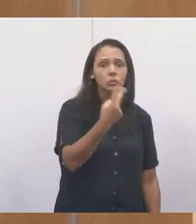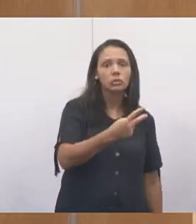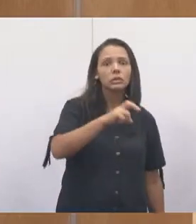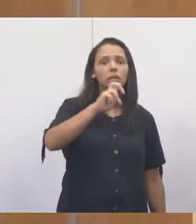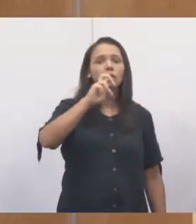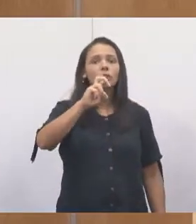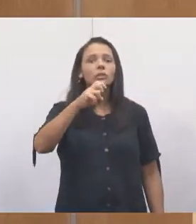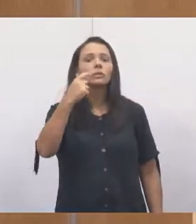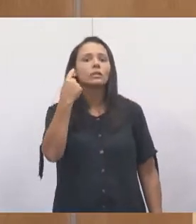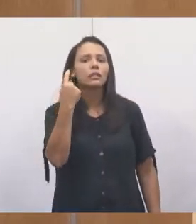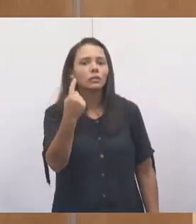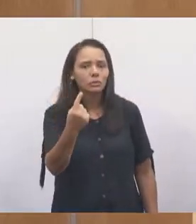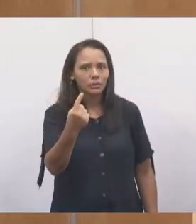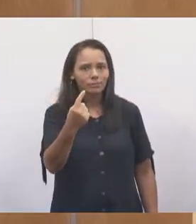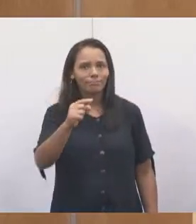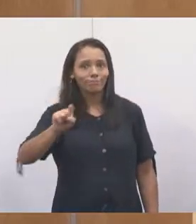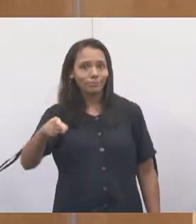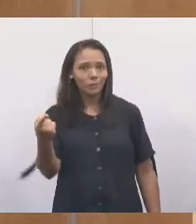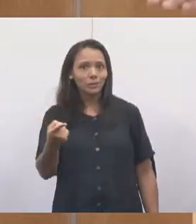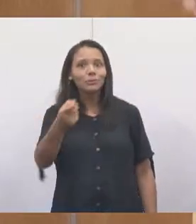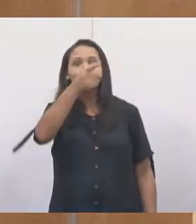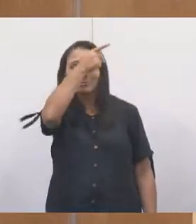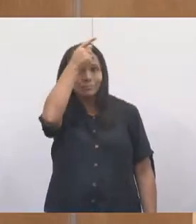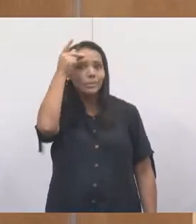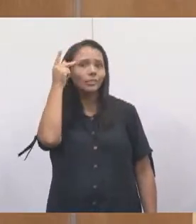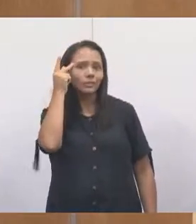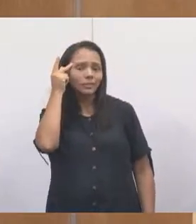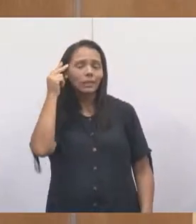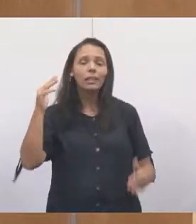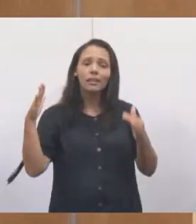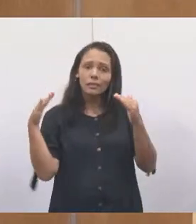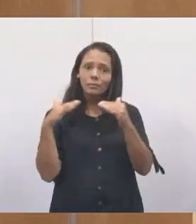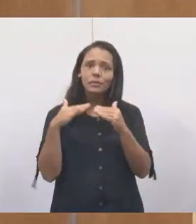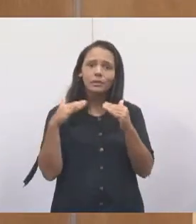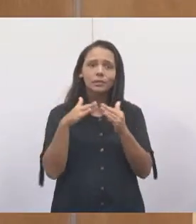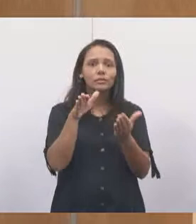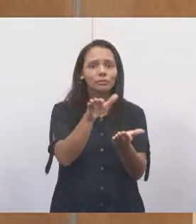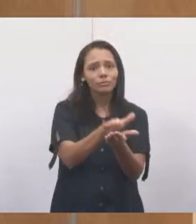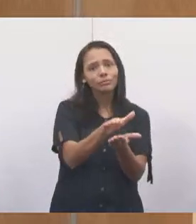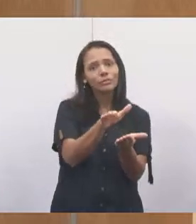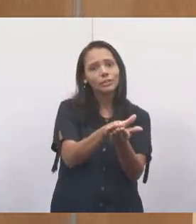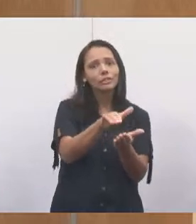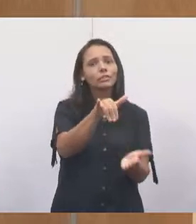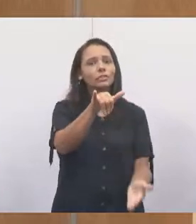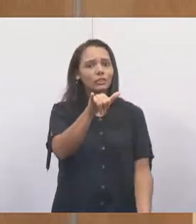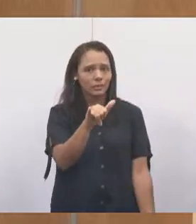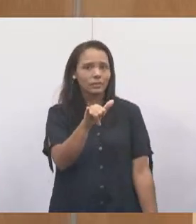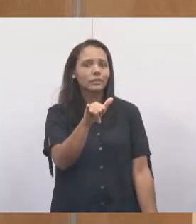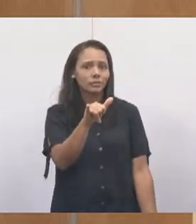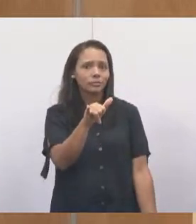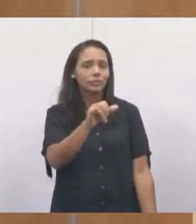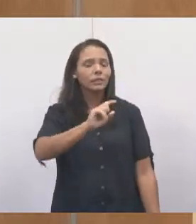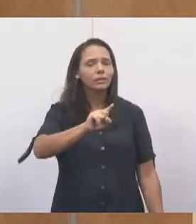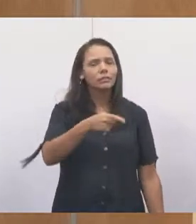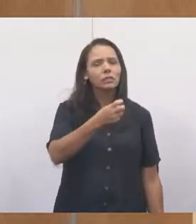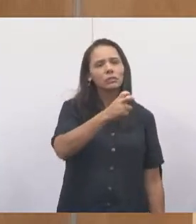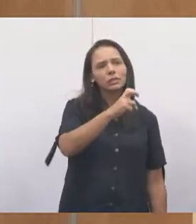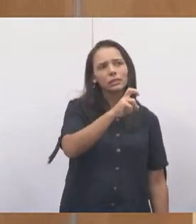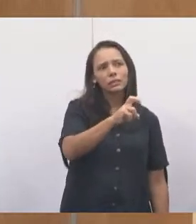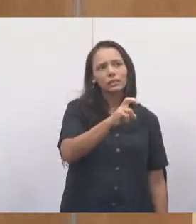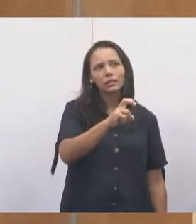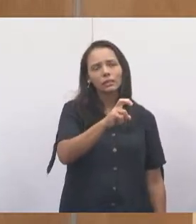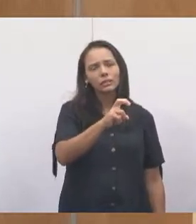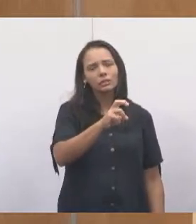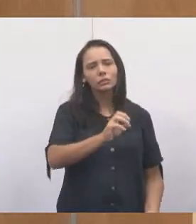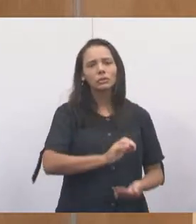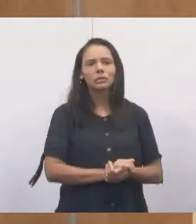251 mil pessoas habitam em Jacareí, 500 e...